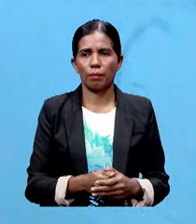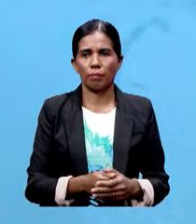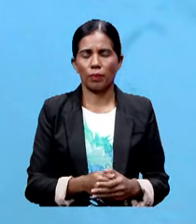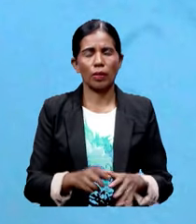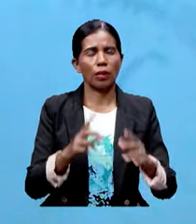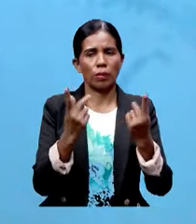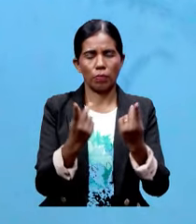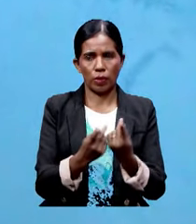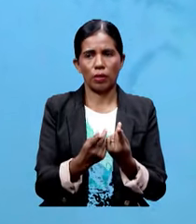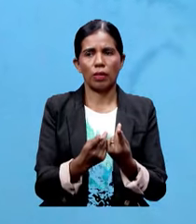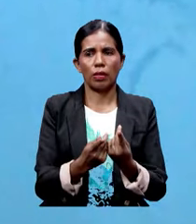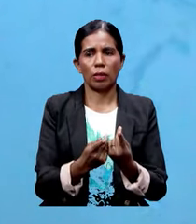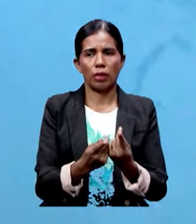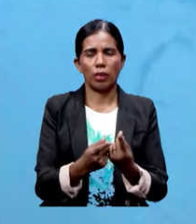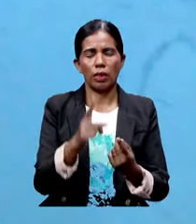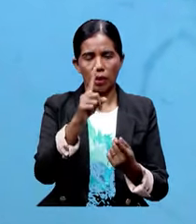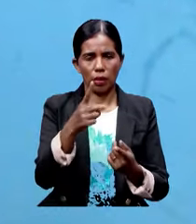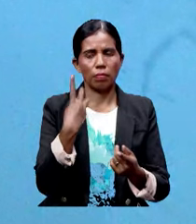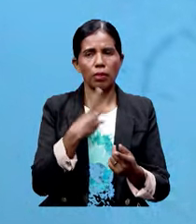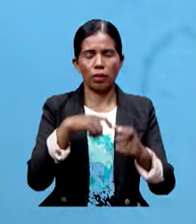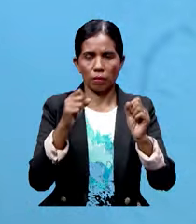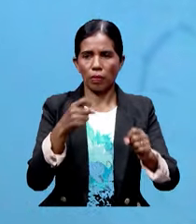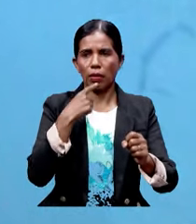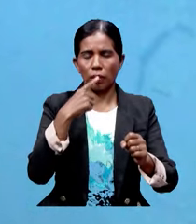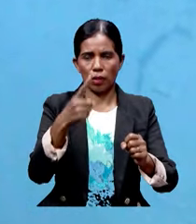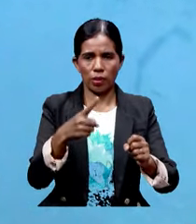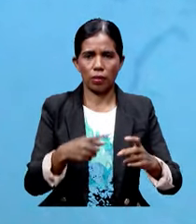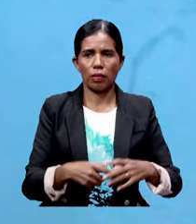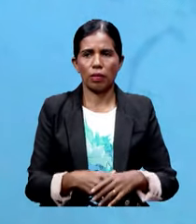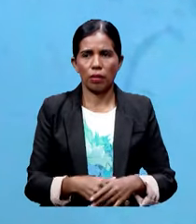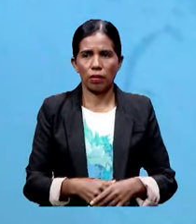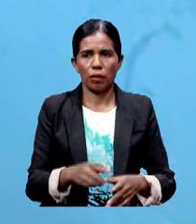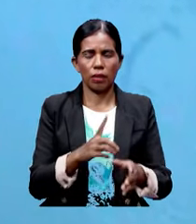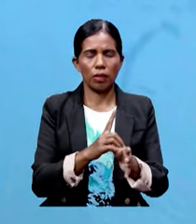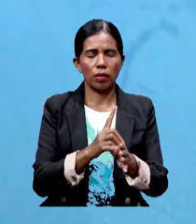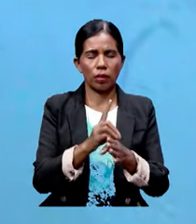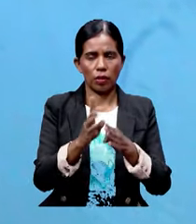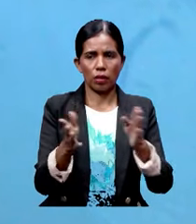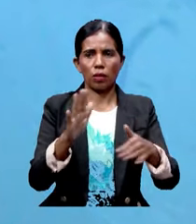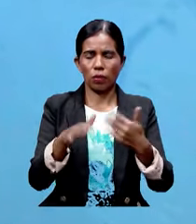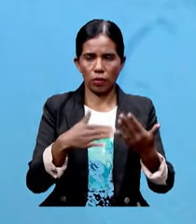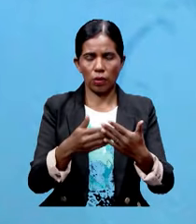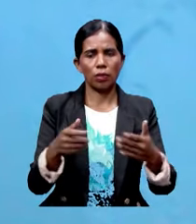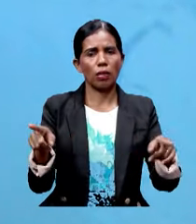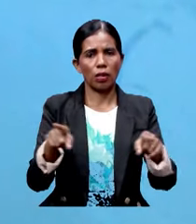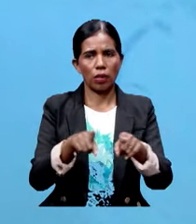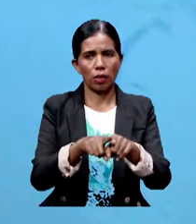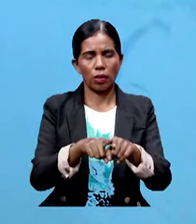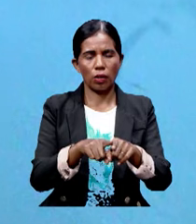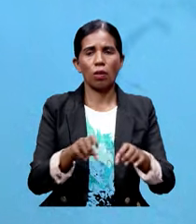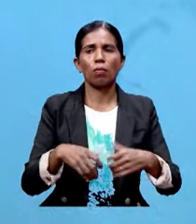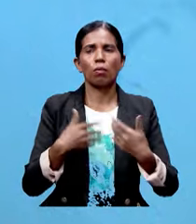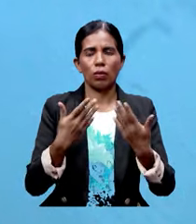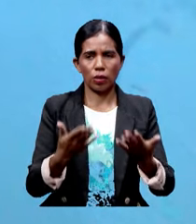kompanya ida mos ita be tete mos ba parte dirasan kompetente sir hutanesa. Unusa